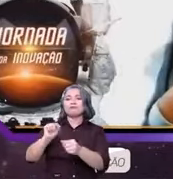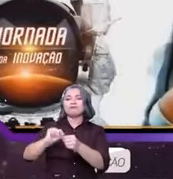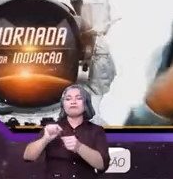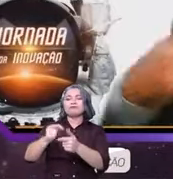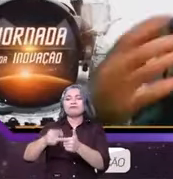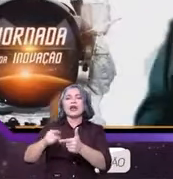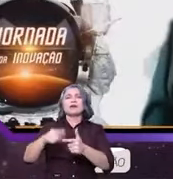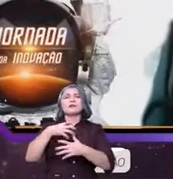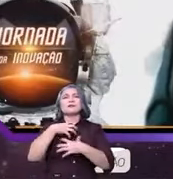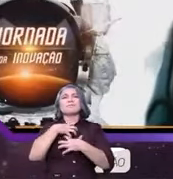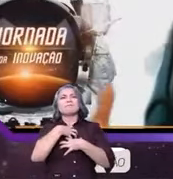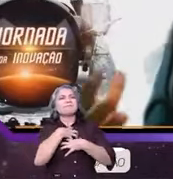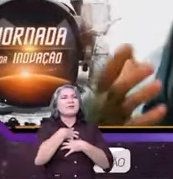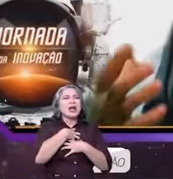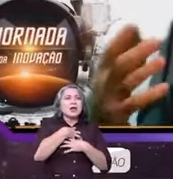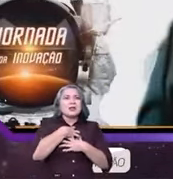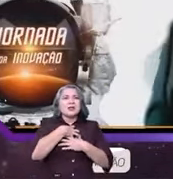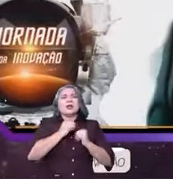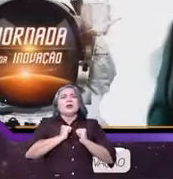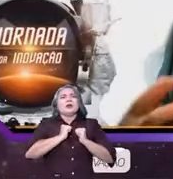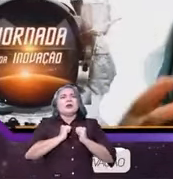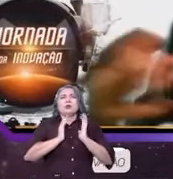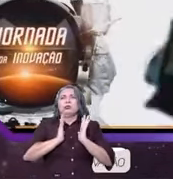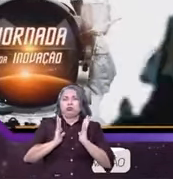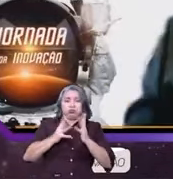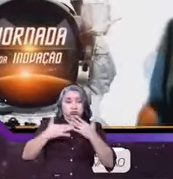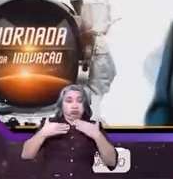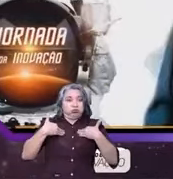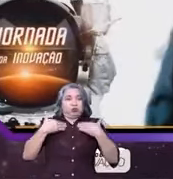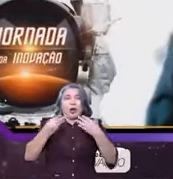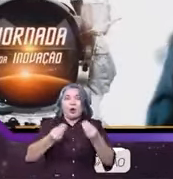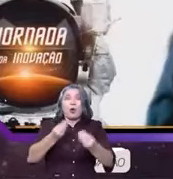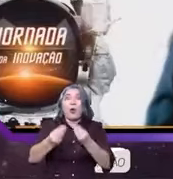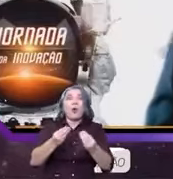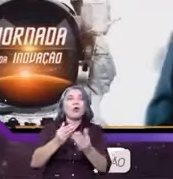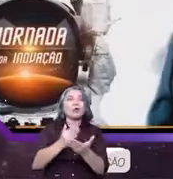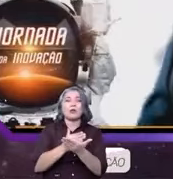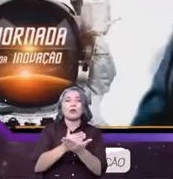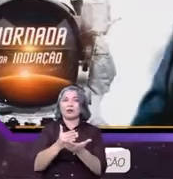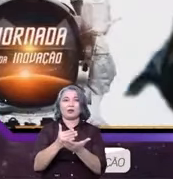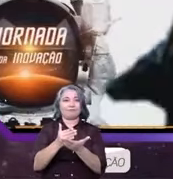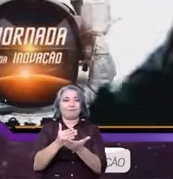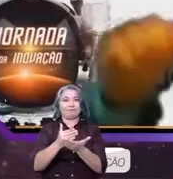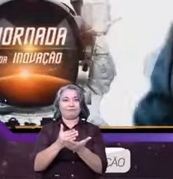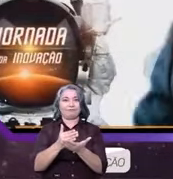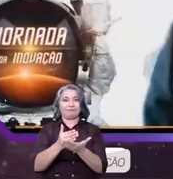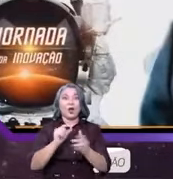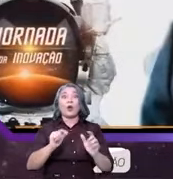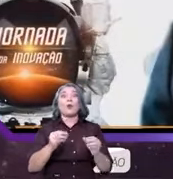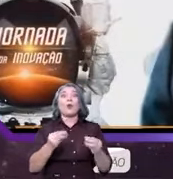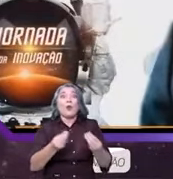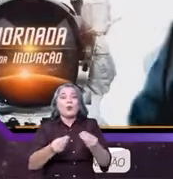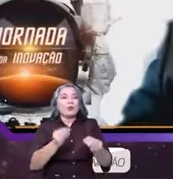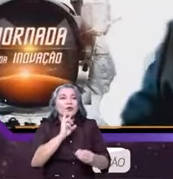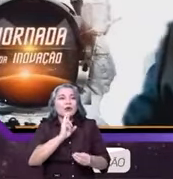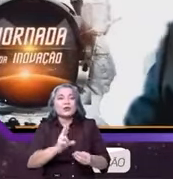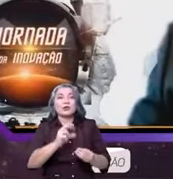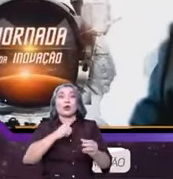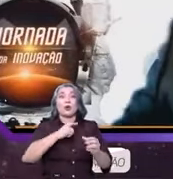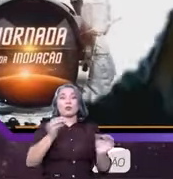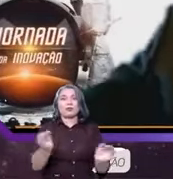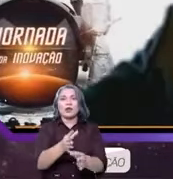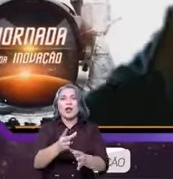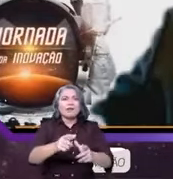impactado por ele de uma tal forma que você não sabe por onde abordar. como eu vou resolver esse problema? Ele é